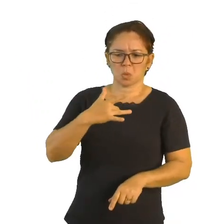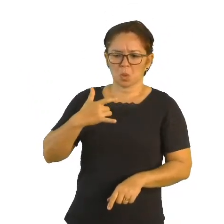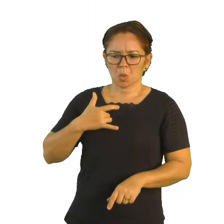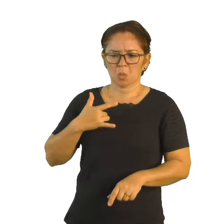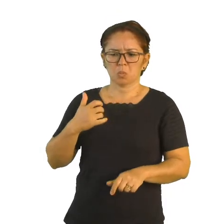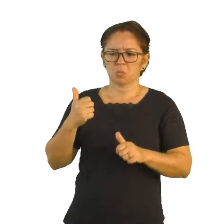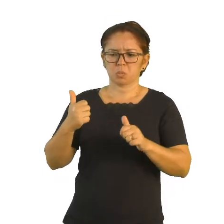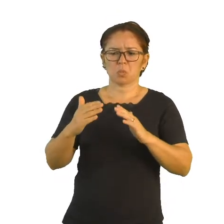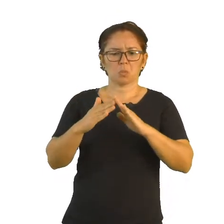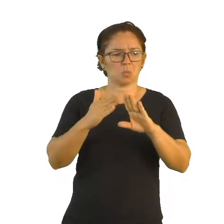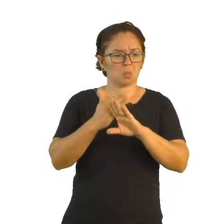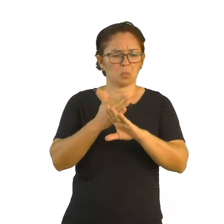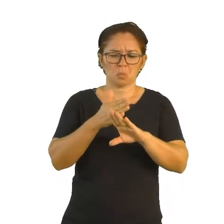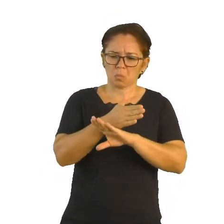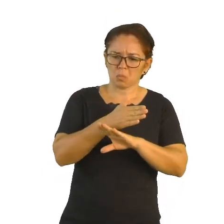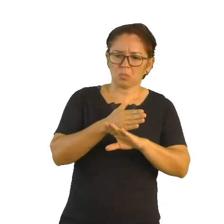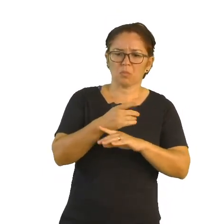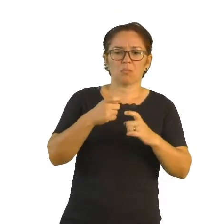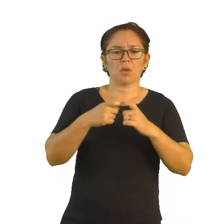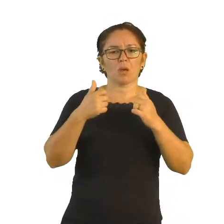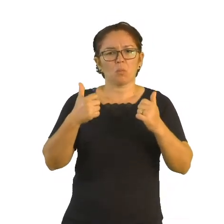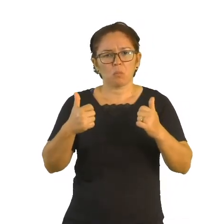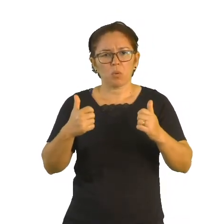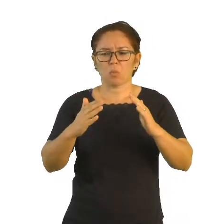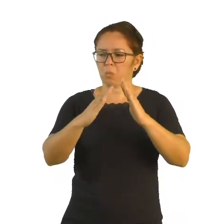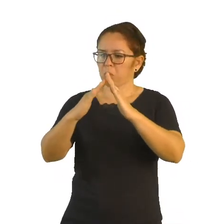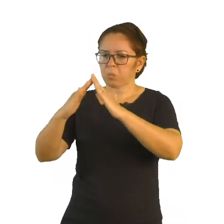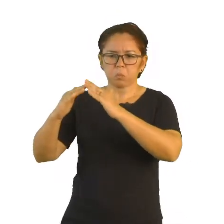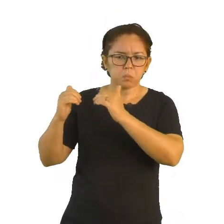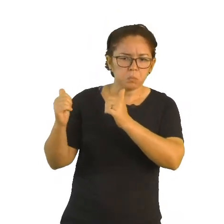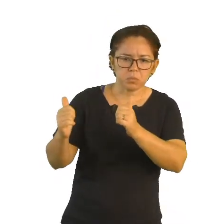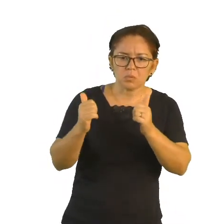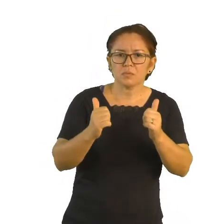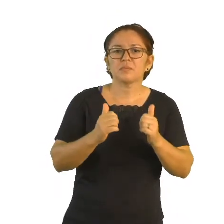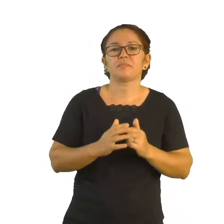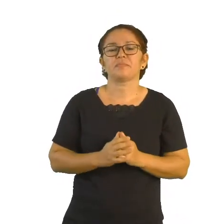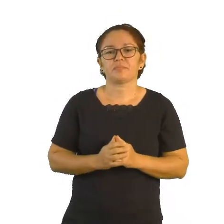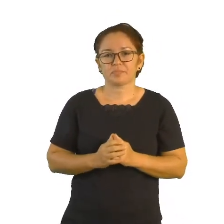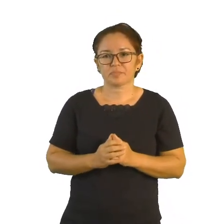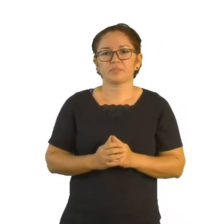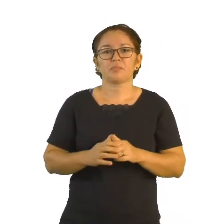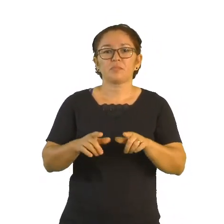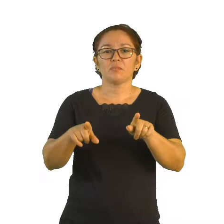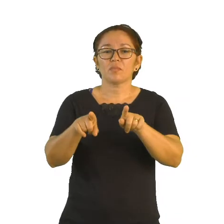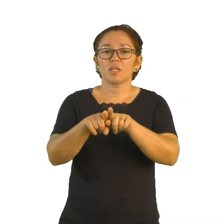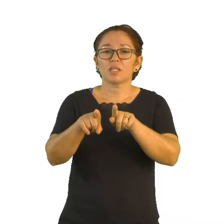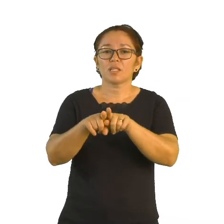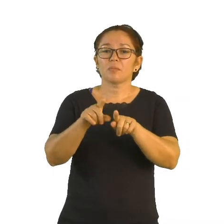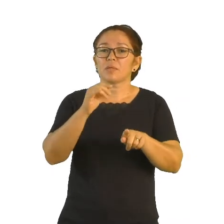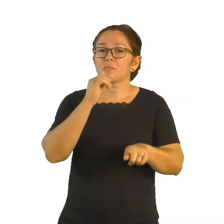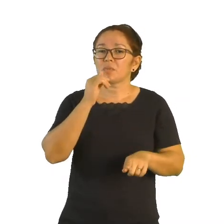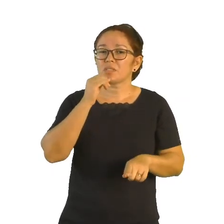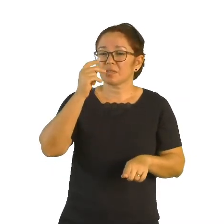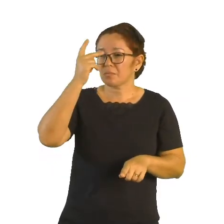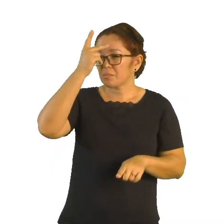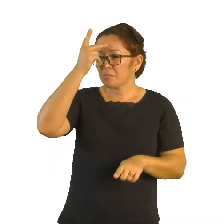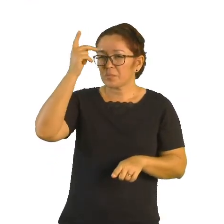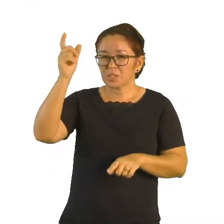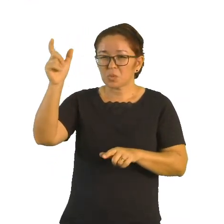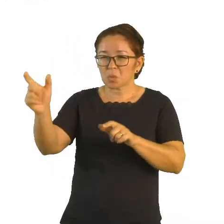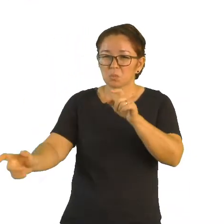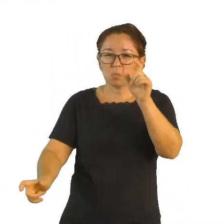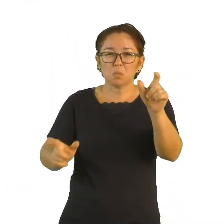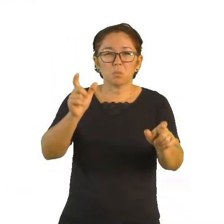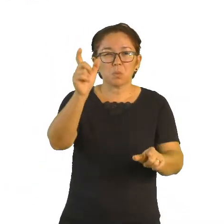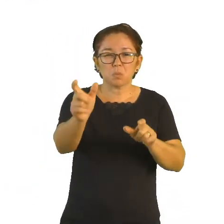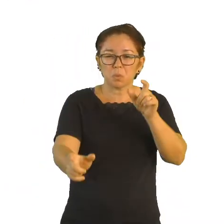Tem uma outra aí, ó, a renda per capita. É a soma de todos os salários dividida pelo número